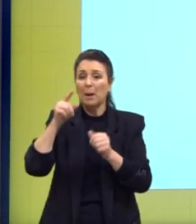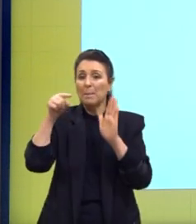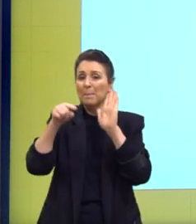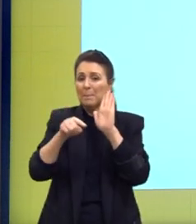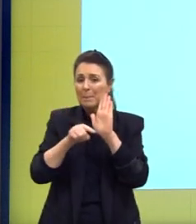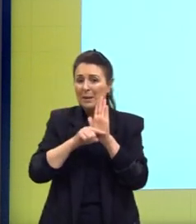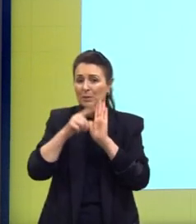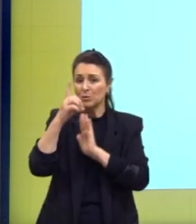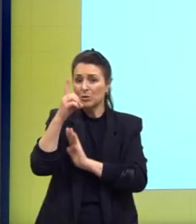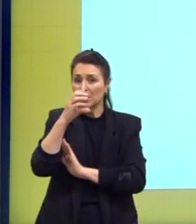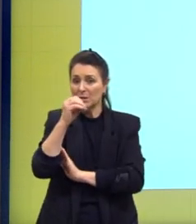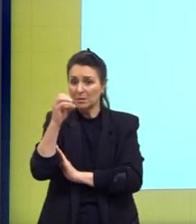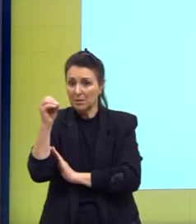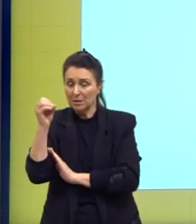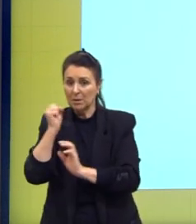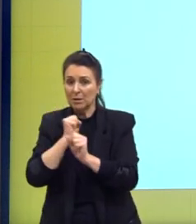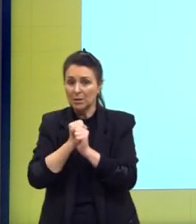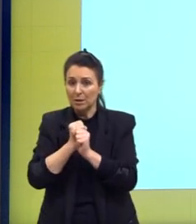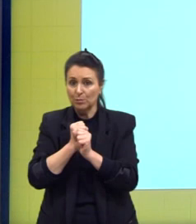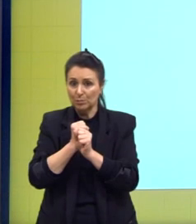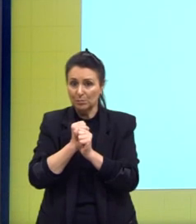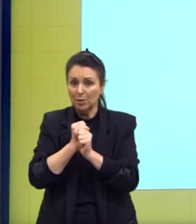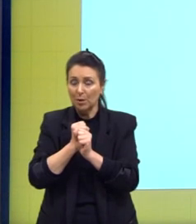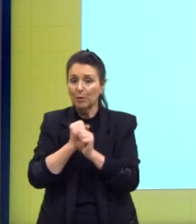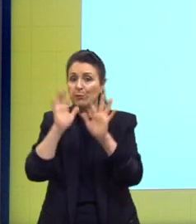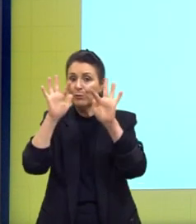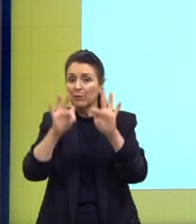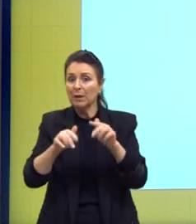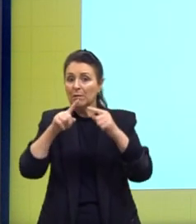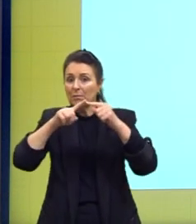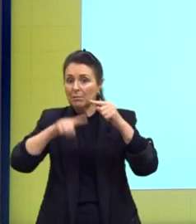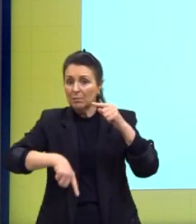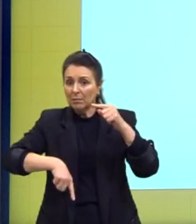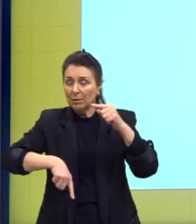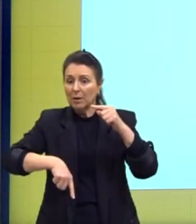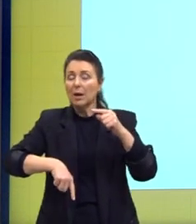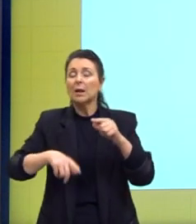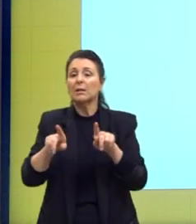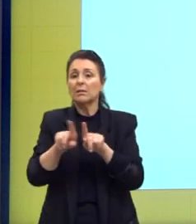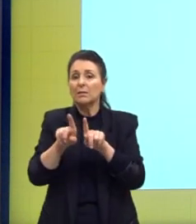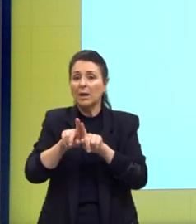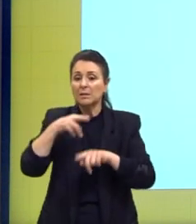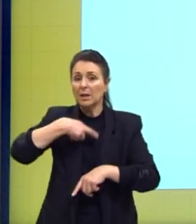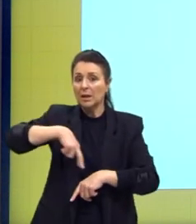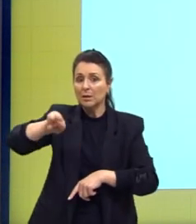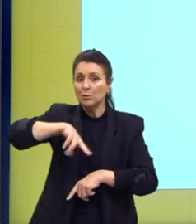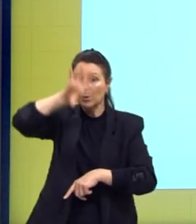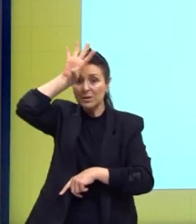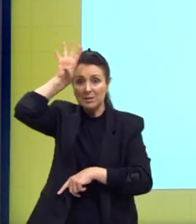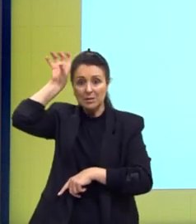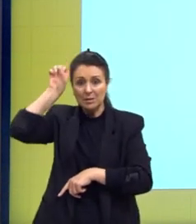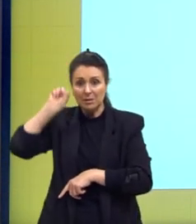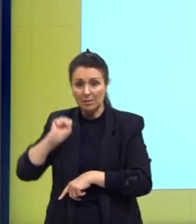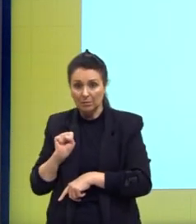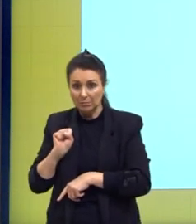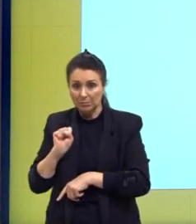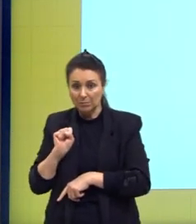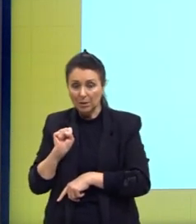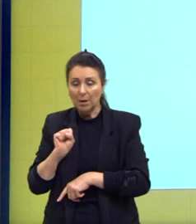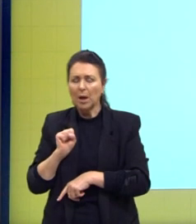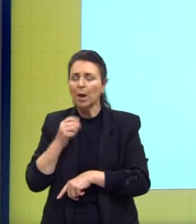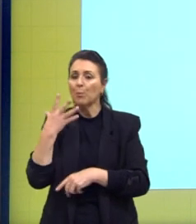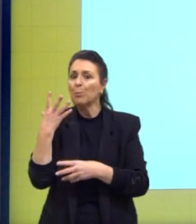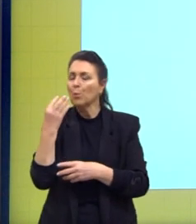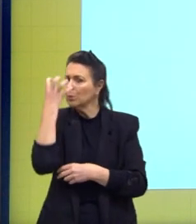de cem anos que o Brasil tirou as proibições sobre as religiões de matrizes africanas na então algo muito grave A